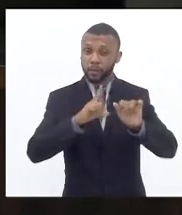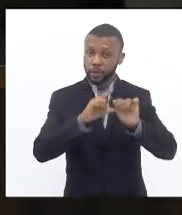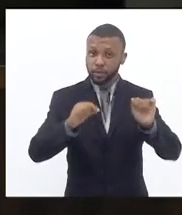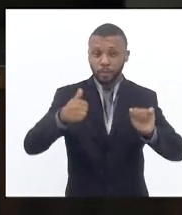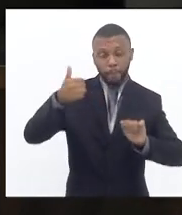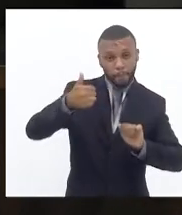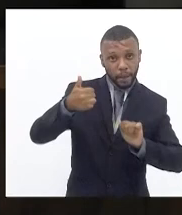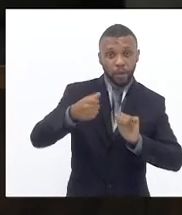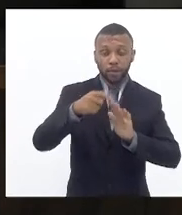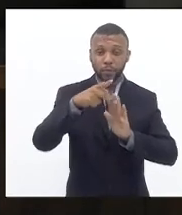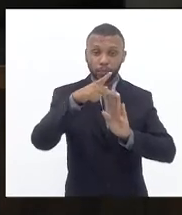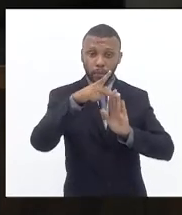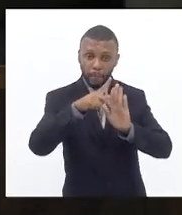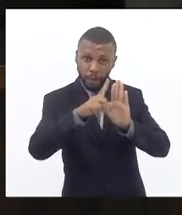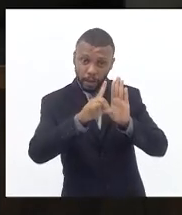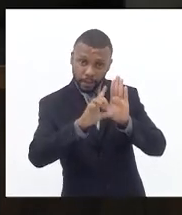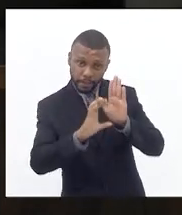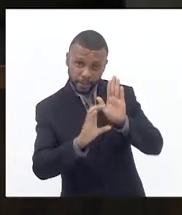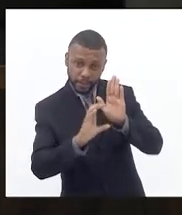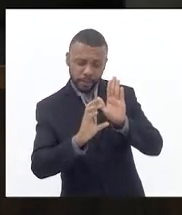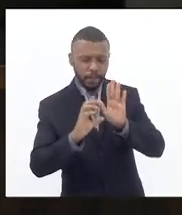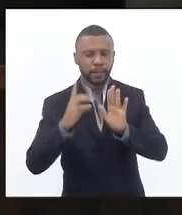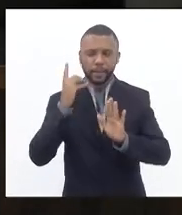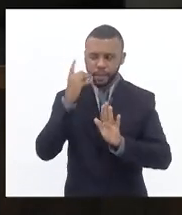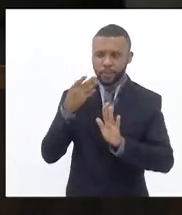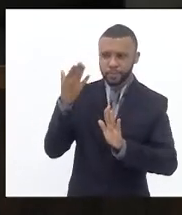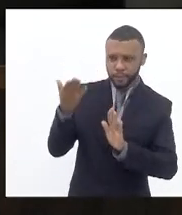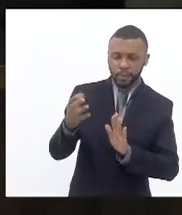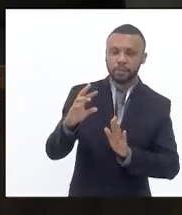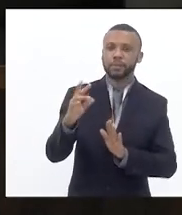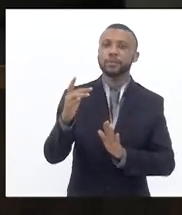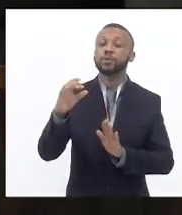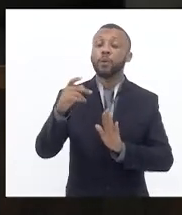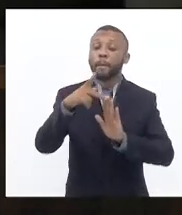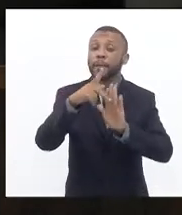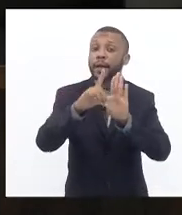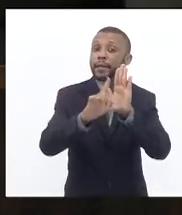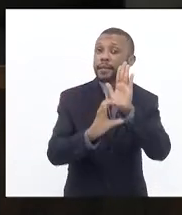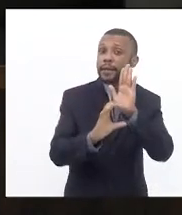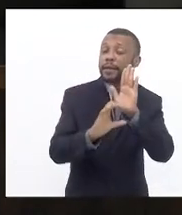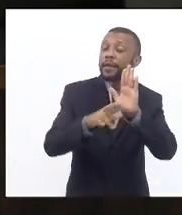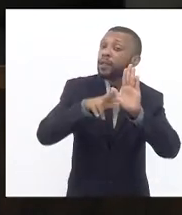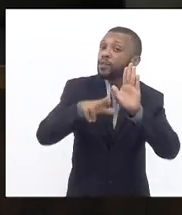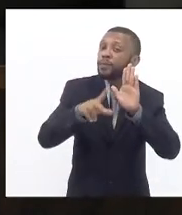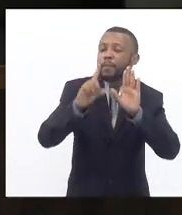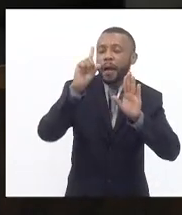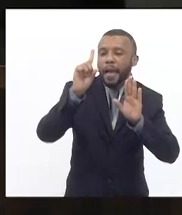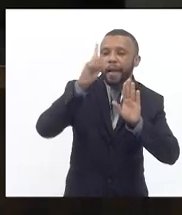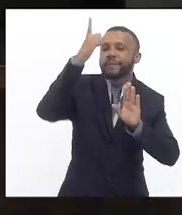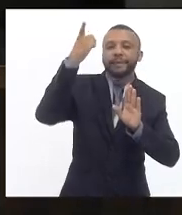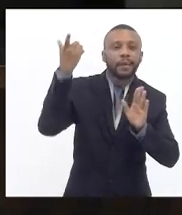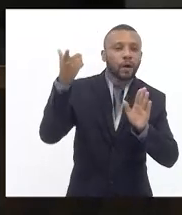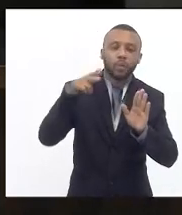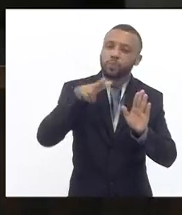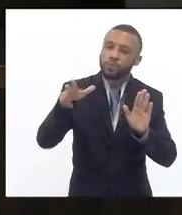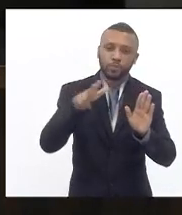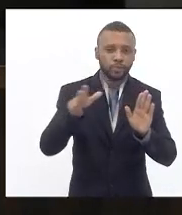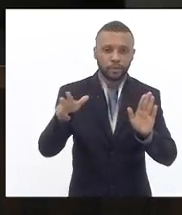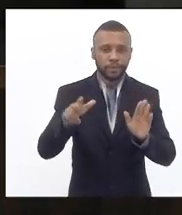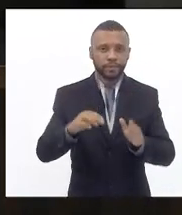primeiro dessa do PLC resultado Chico Peres e não foi uma invenção só quero deixar isso dá uma